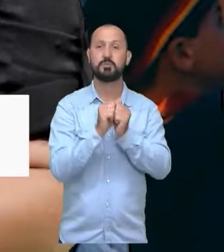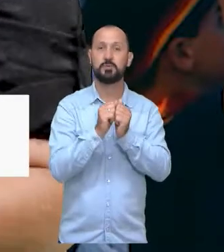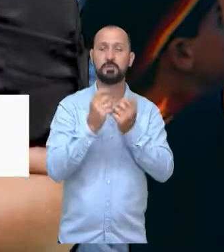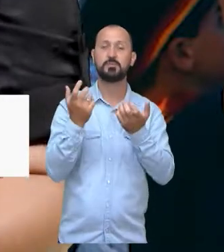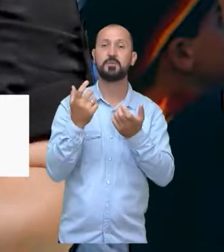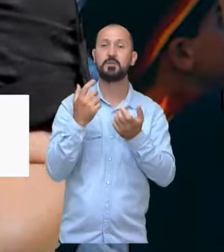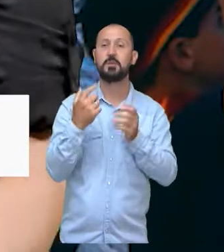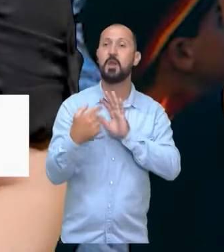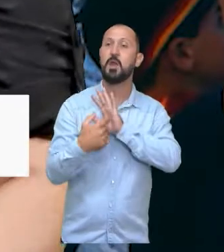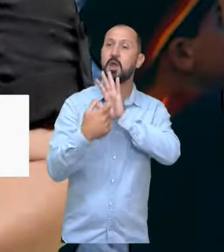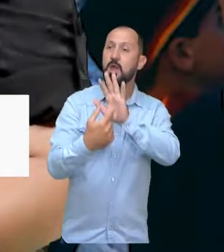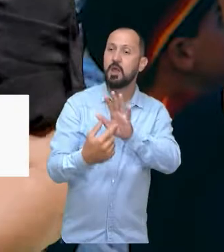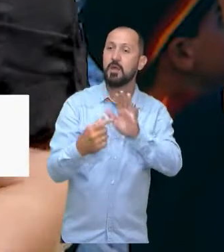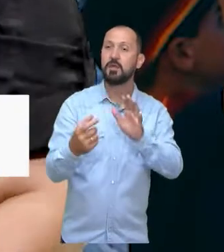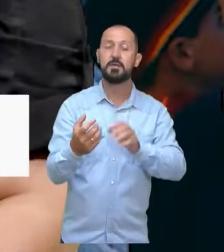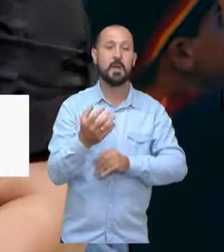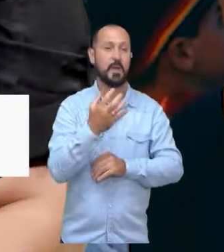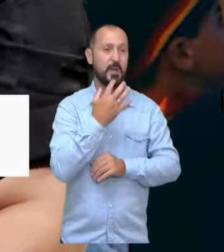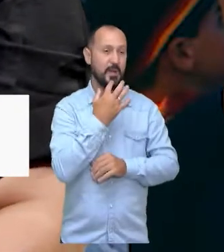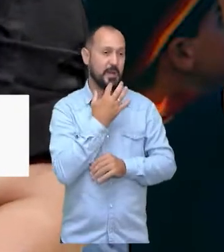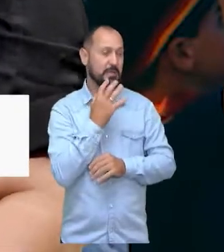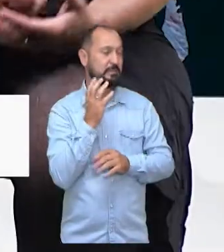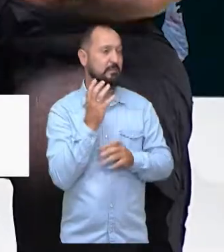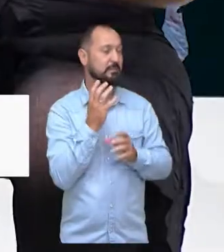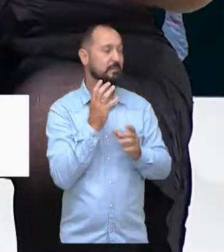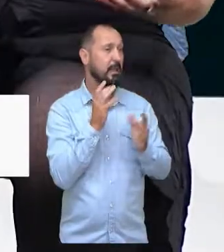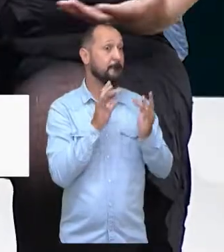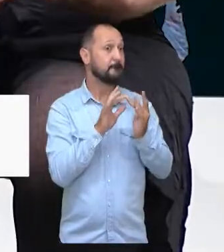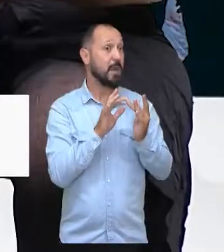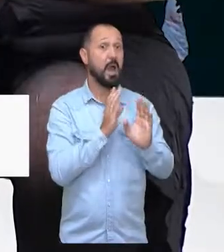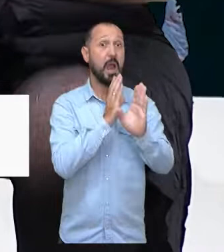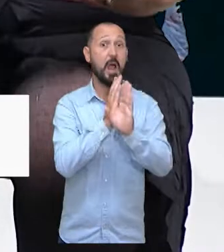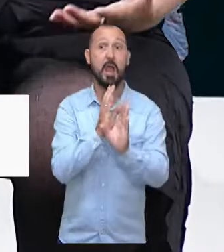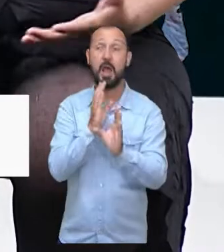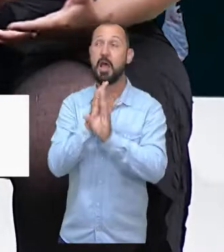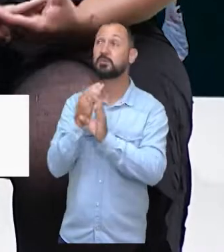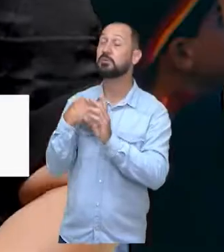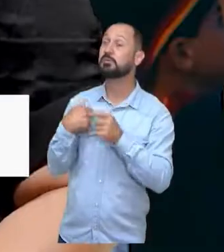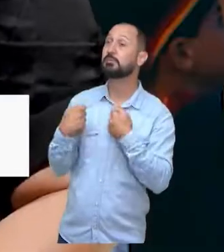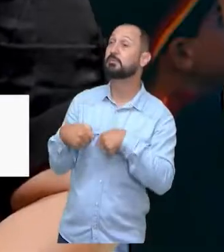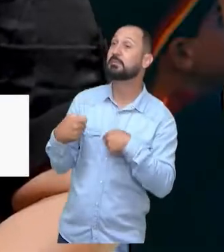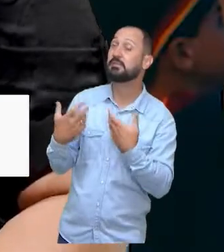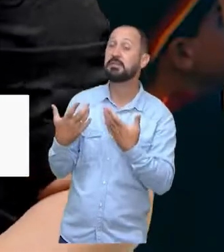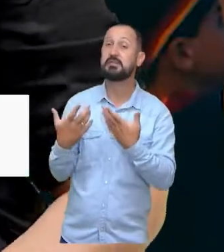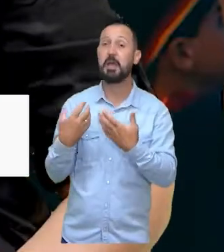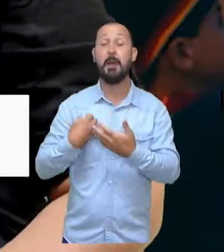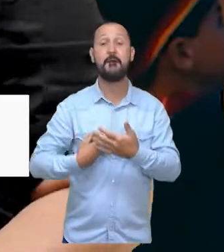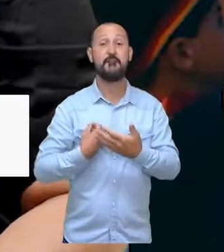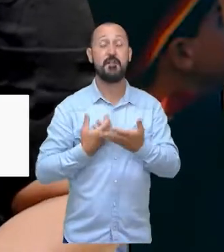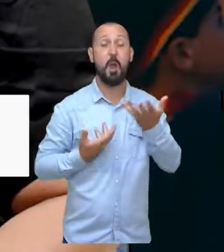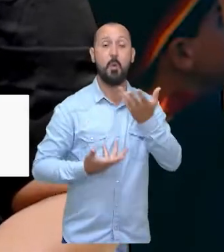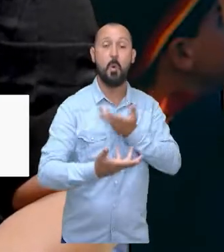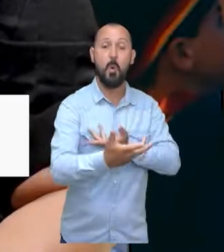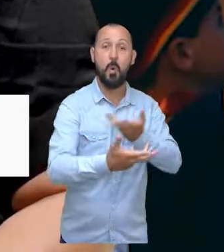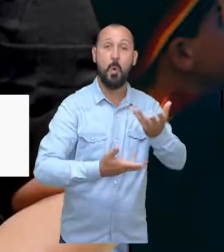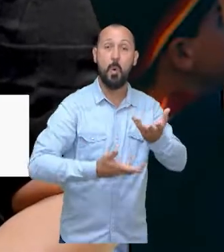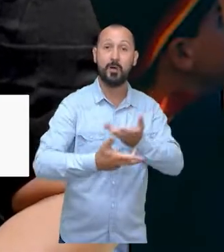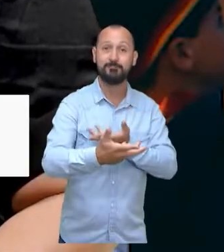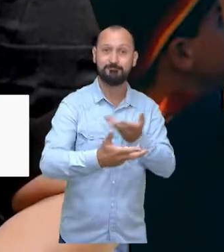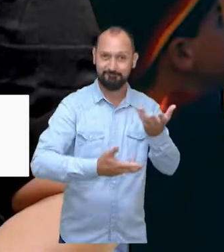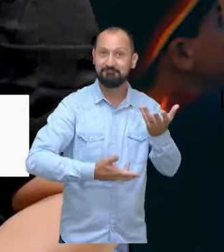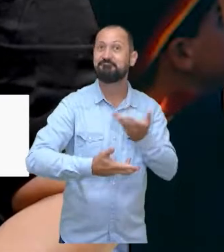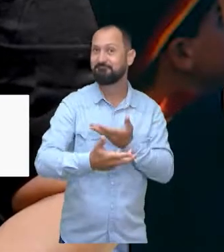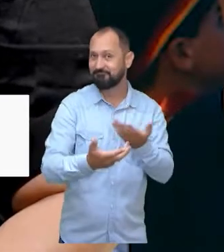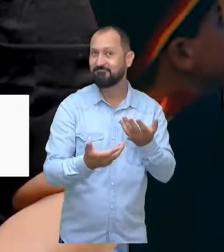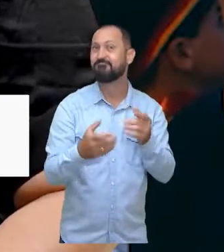as pessoas conseguem se expressar e se reconhecer dentro das suas necessidades, dentro ali das nossas vivências